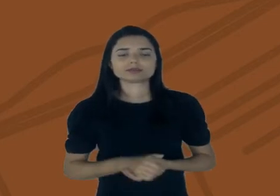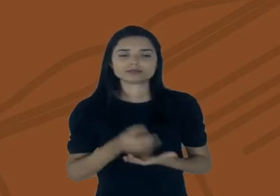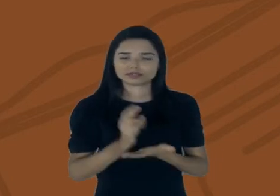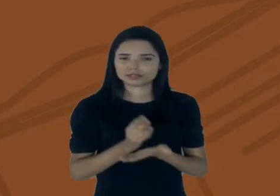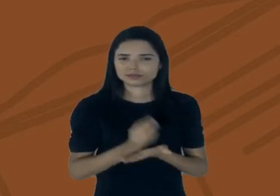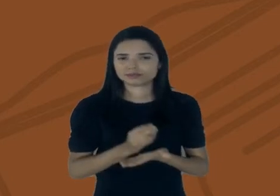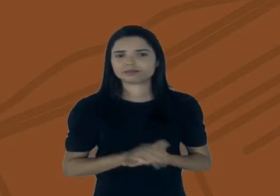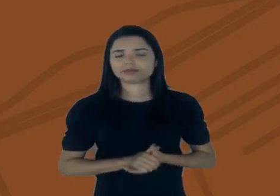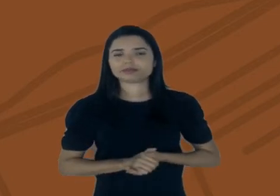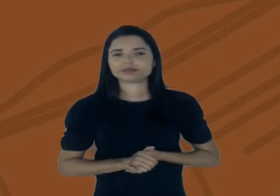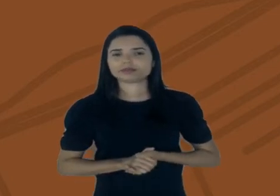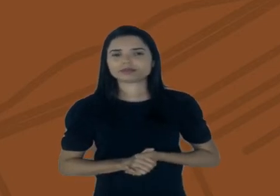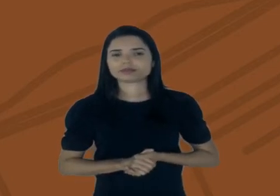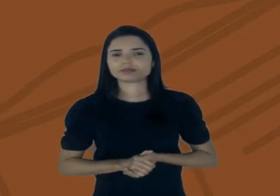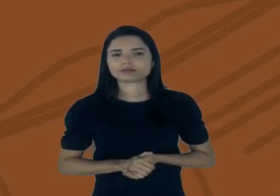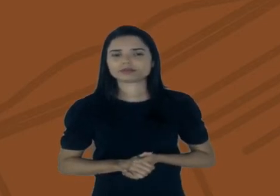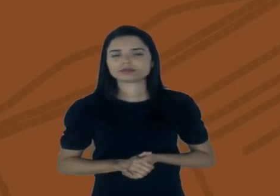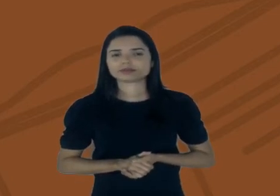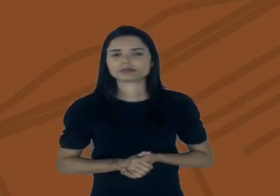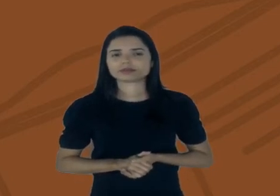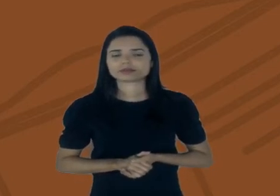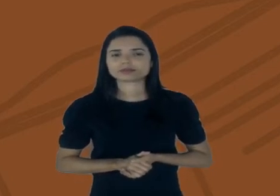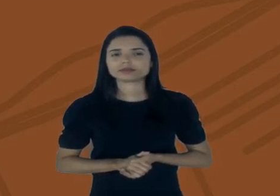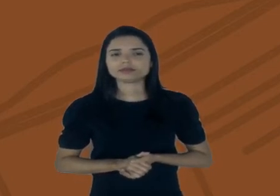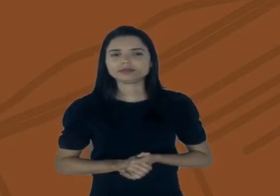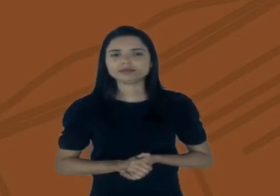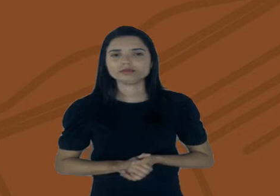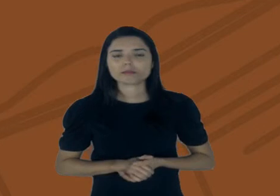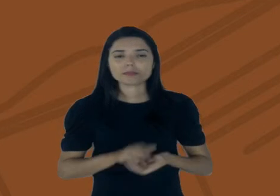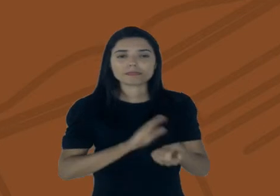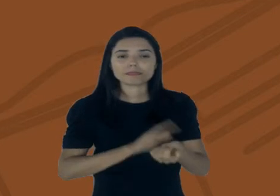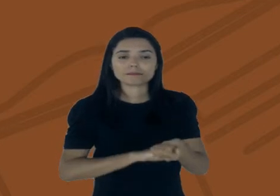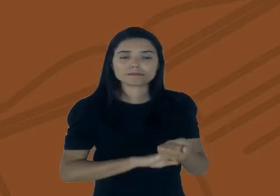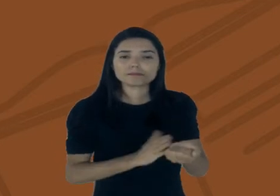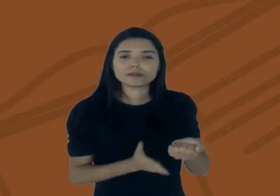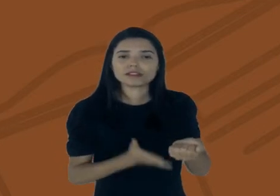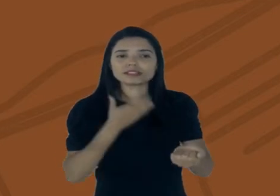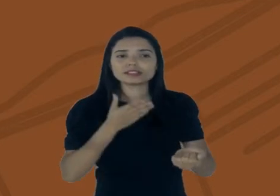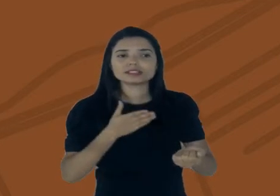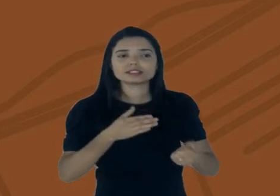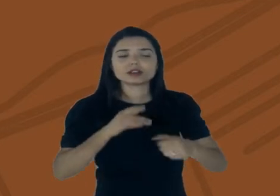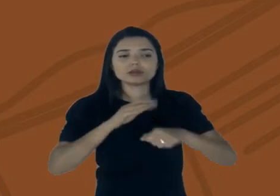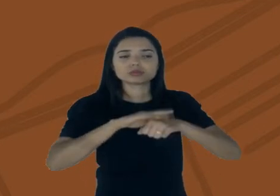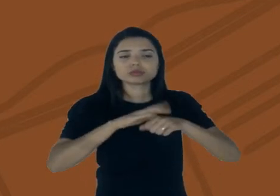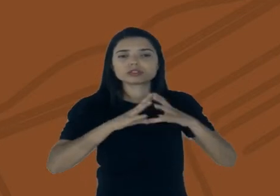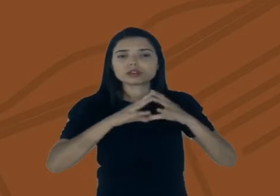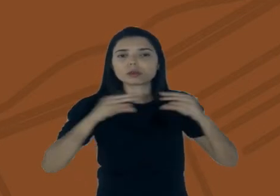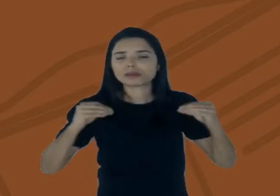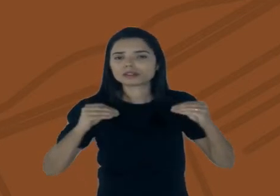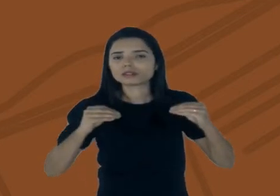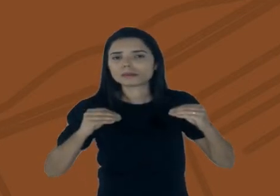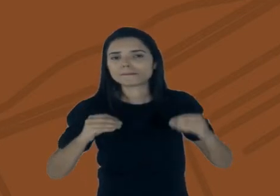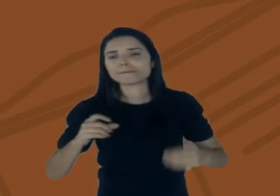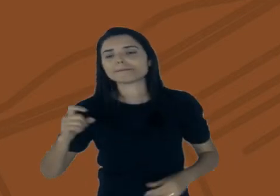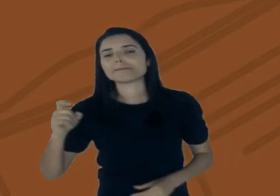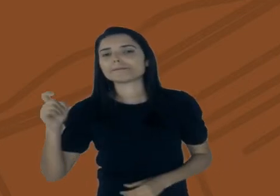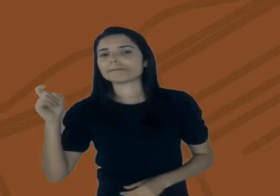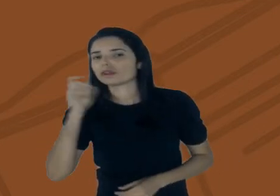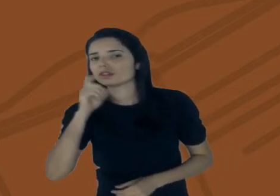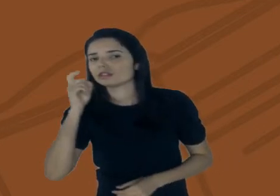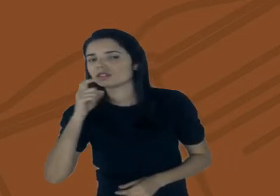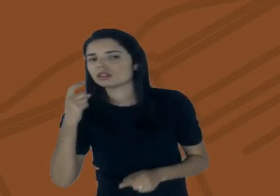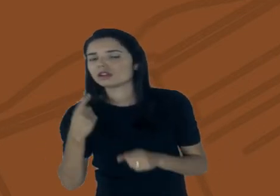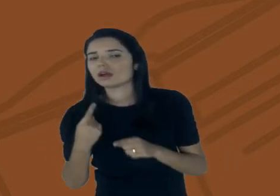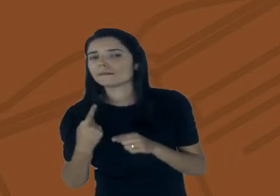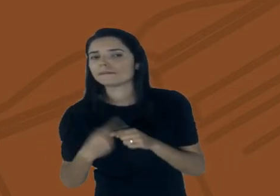Continuando. A hipertensão tem cura. Mito. Porque o fator hereditário está presente em